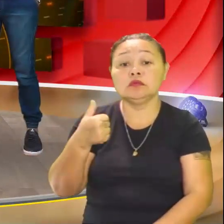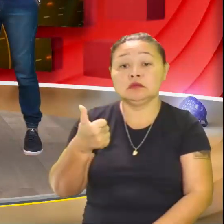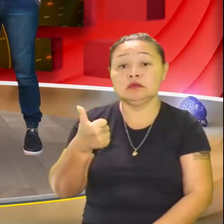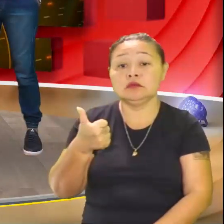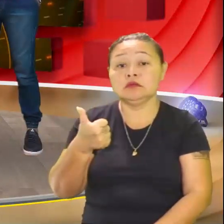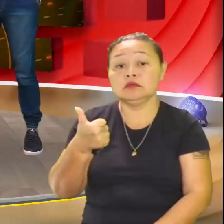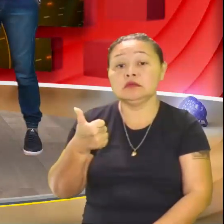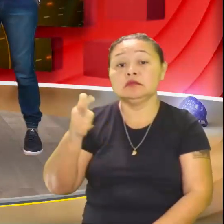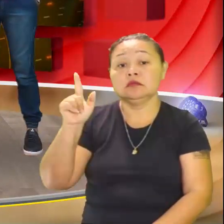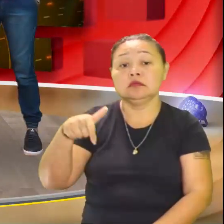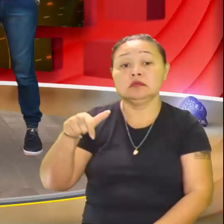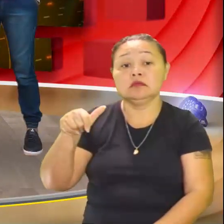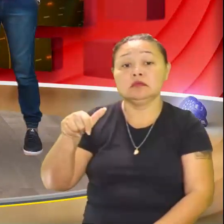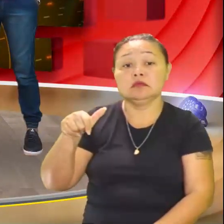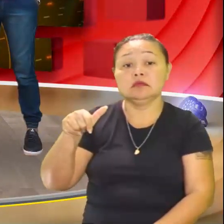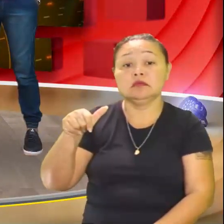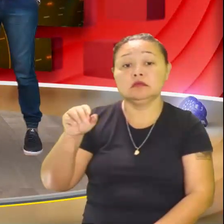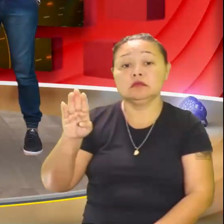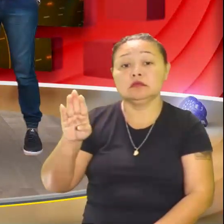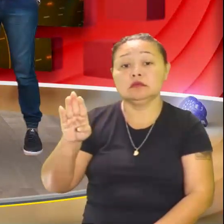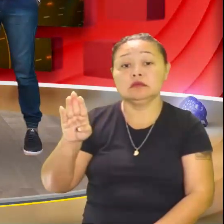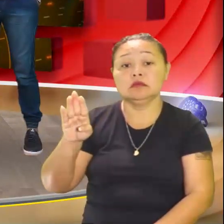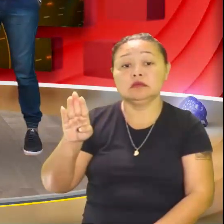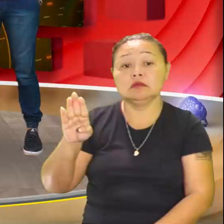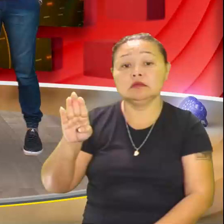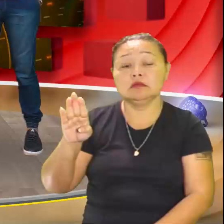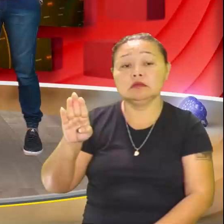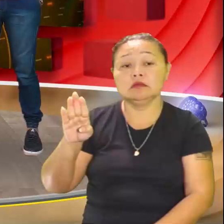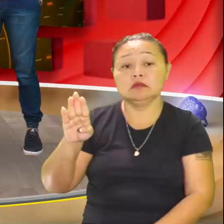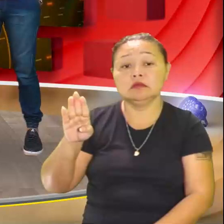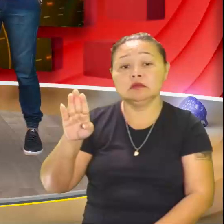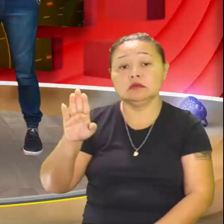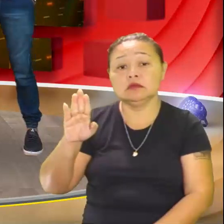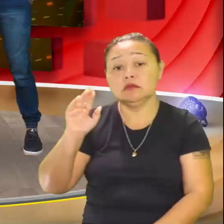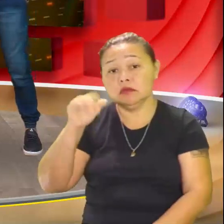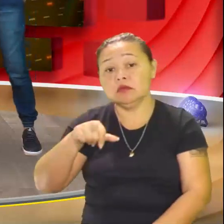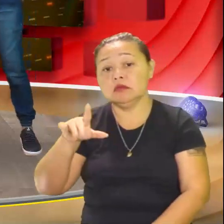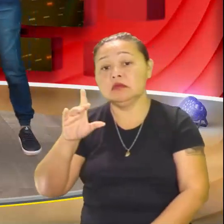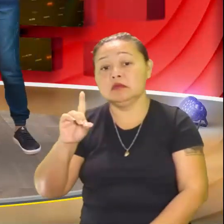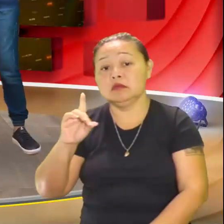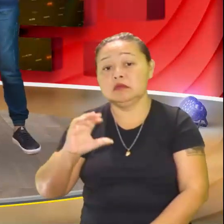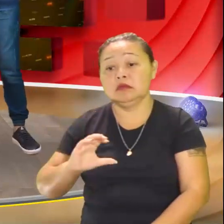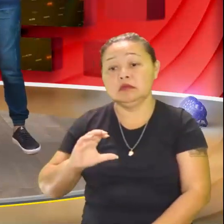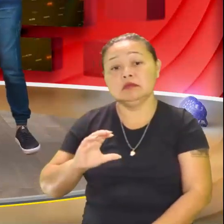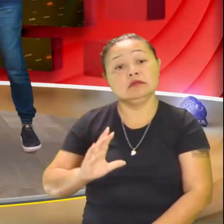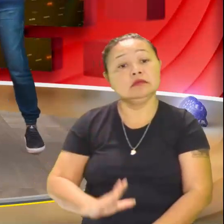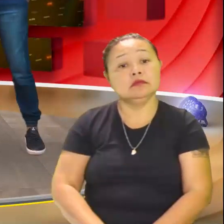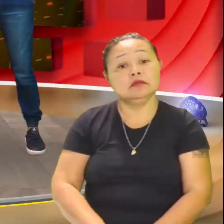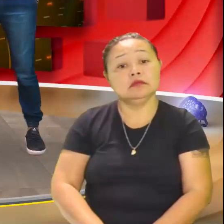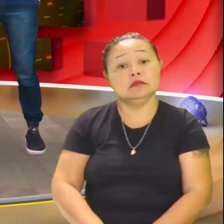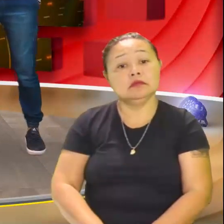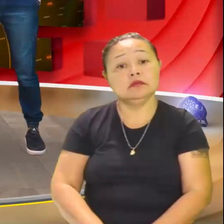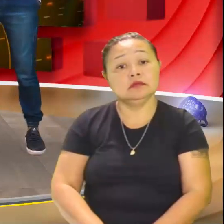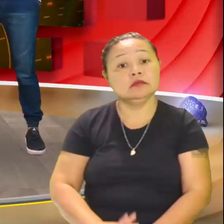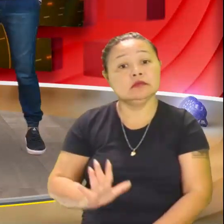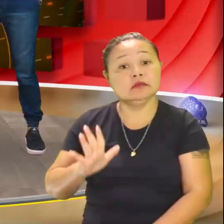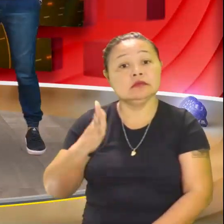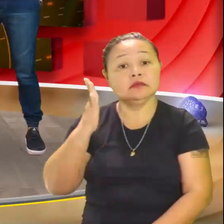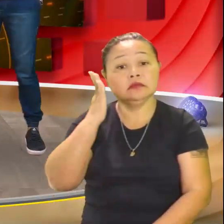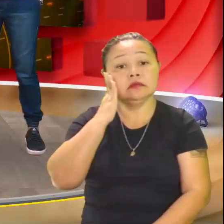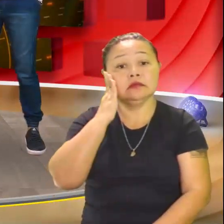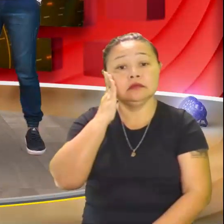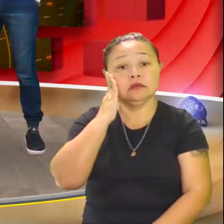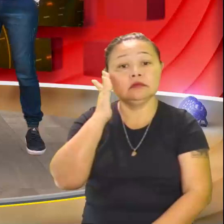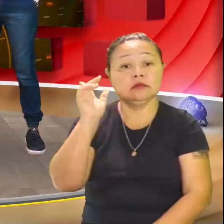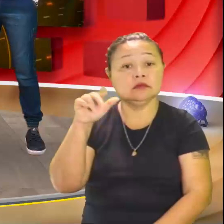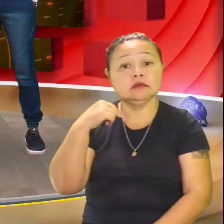Então Então já não pode é ser A. a B, E nem a D. Ou pode é ser a ou B e a C, né? Ah, então já sei qual é, porque